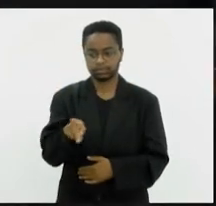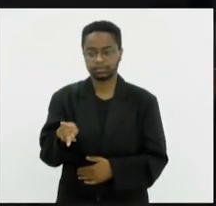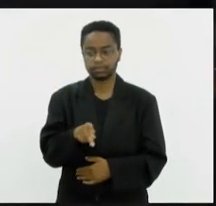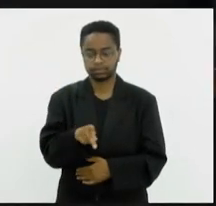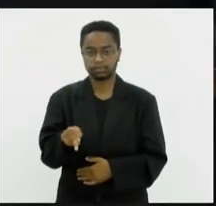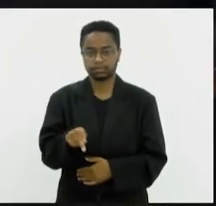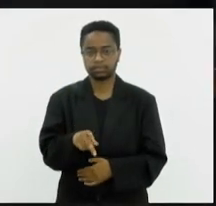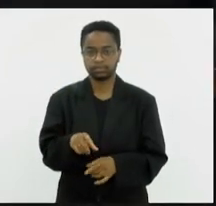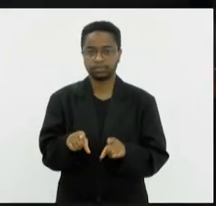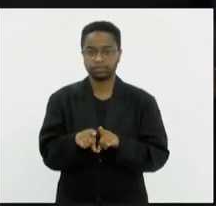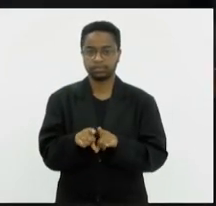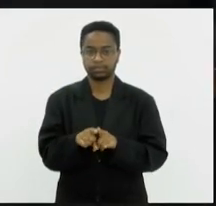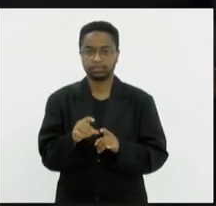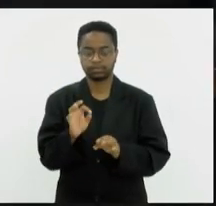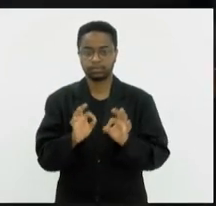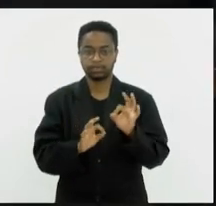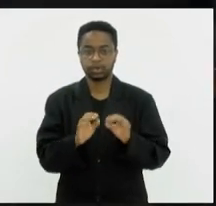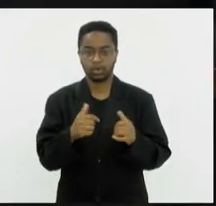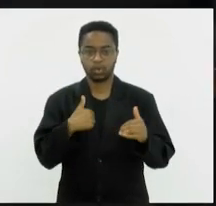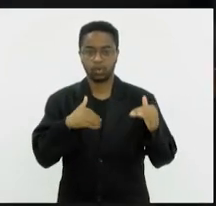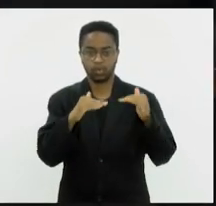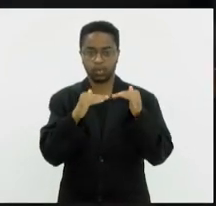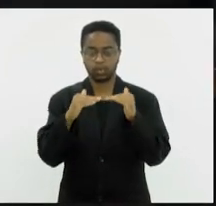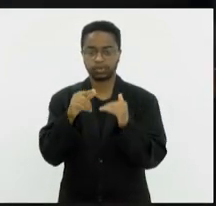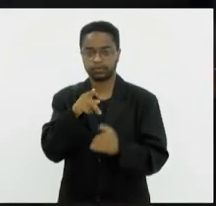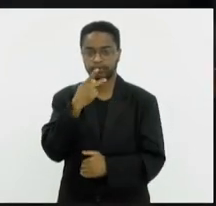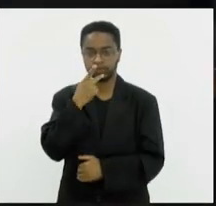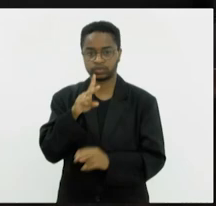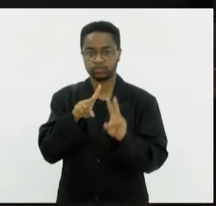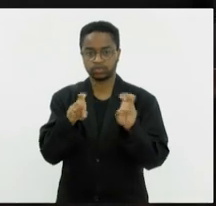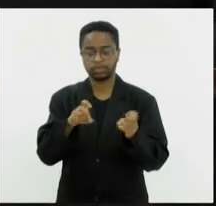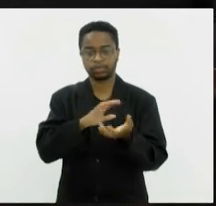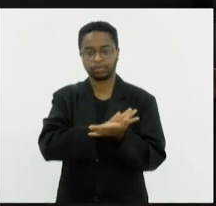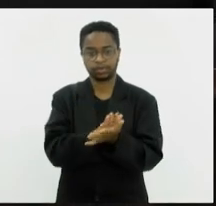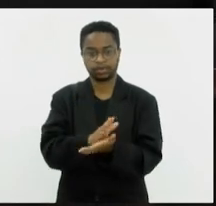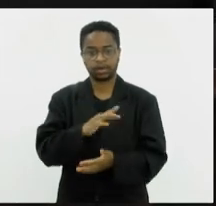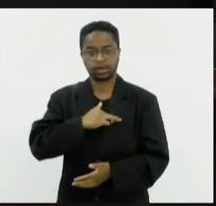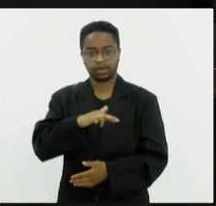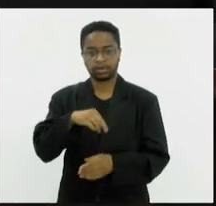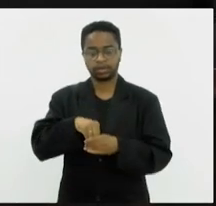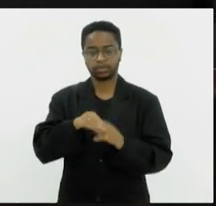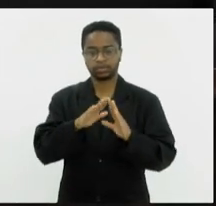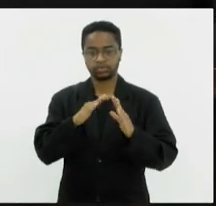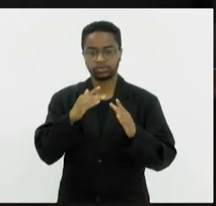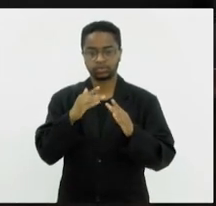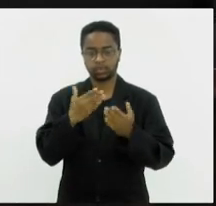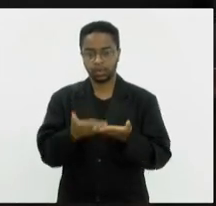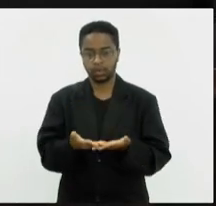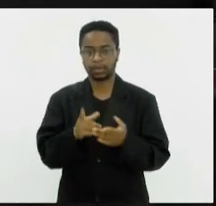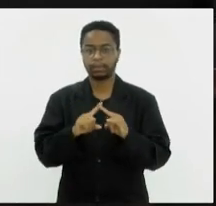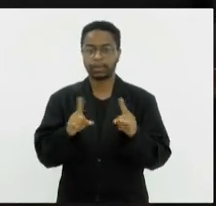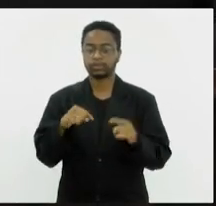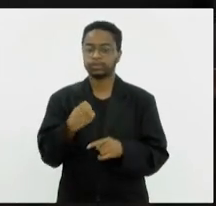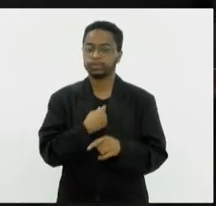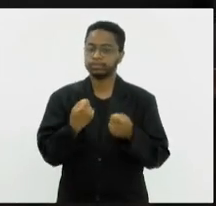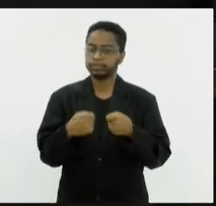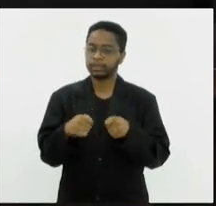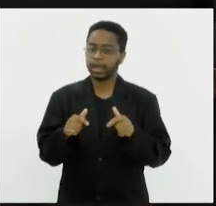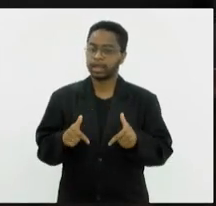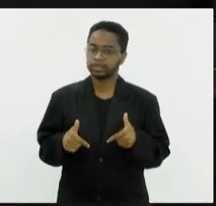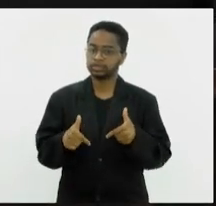concordo colaboro com sua fala em relação tolerância religiosa nas escolas acho que nós temos que tomar uma providência em relação a